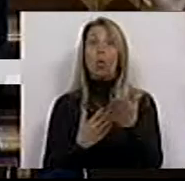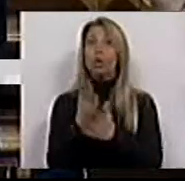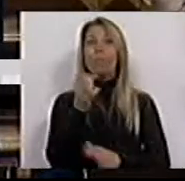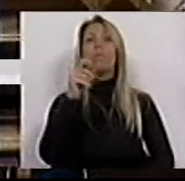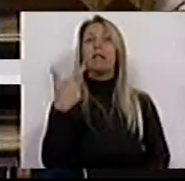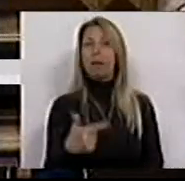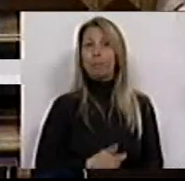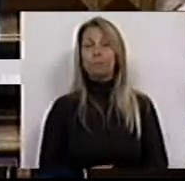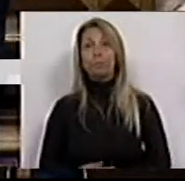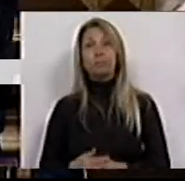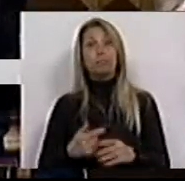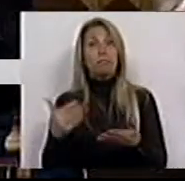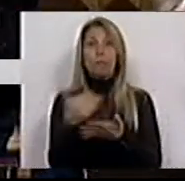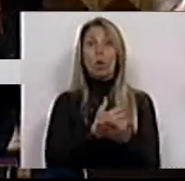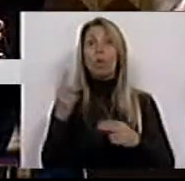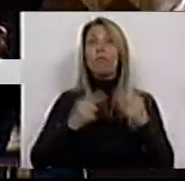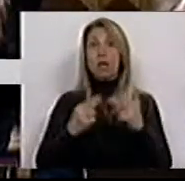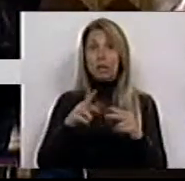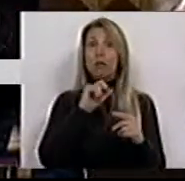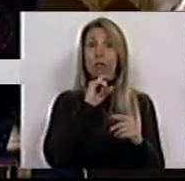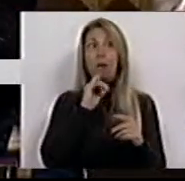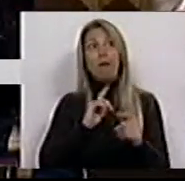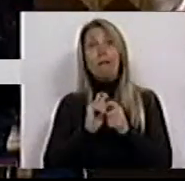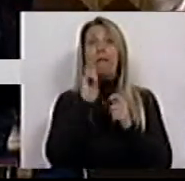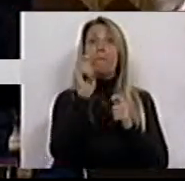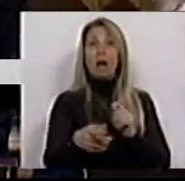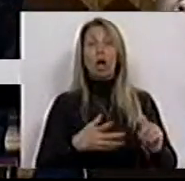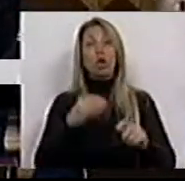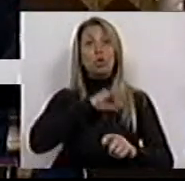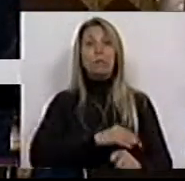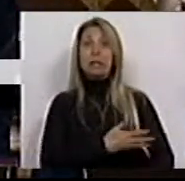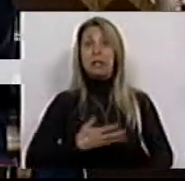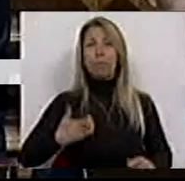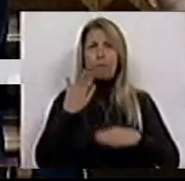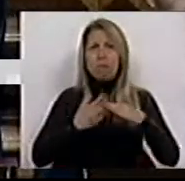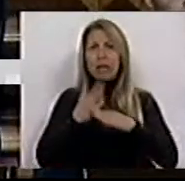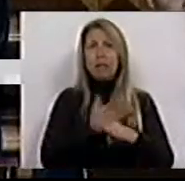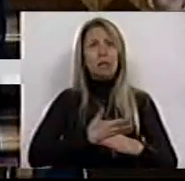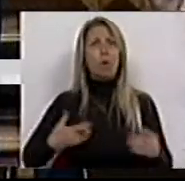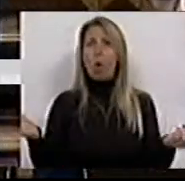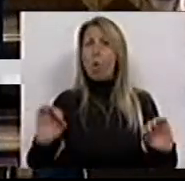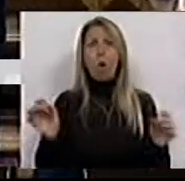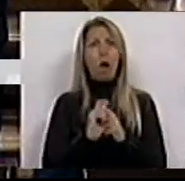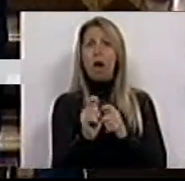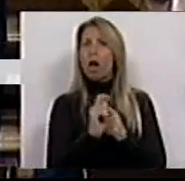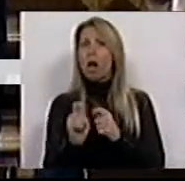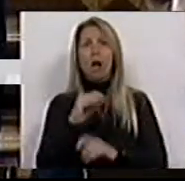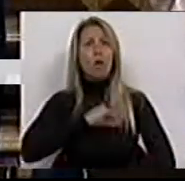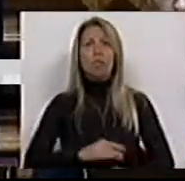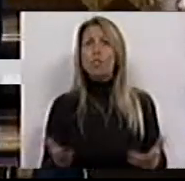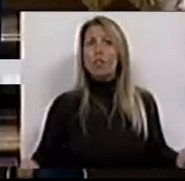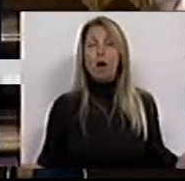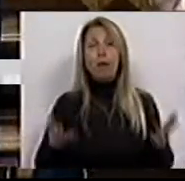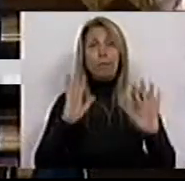dos recursos financeiros que nos permitam pagar subsídios de desemprego a metade dos desempregados que não têm subsídio de desemprego. Precisamos de recursos financeiros